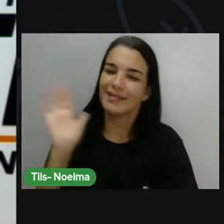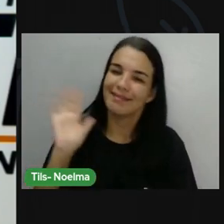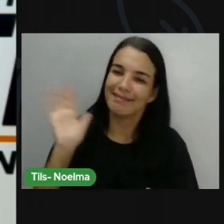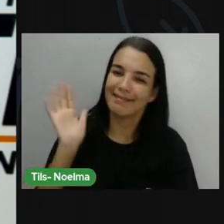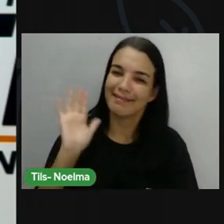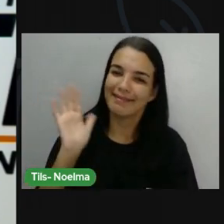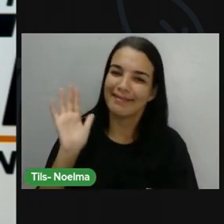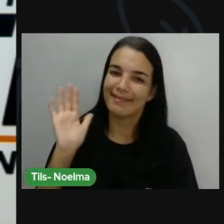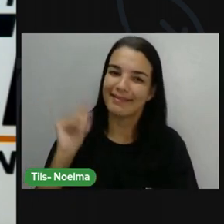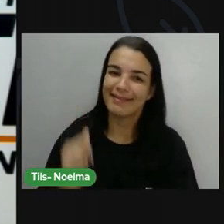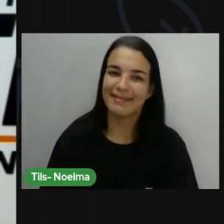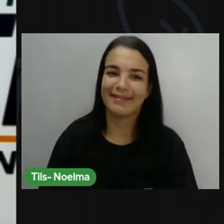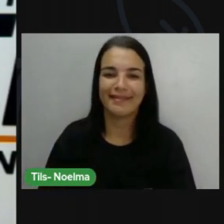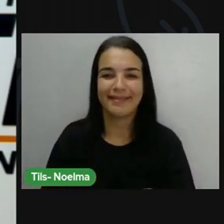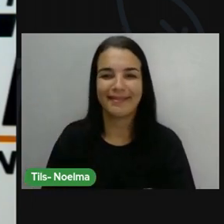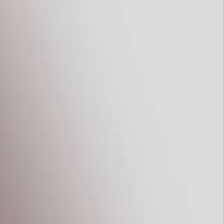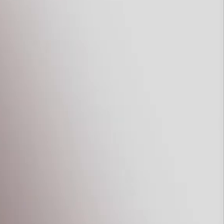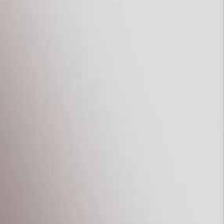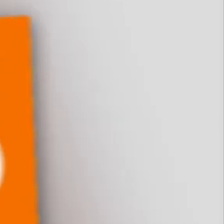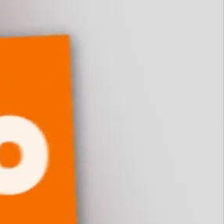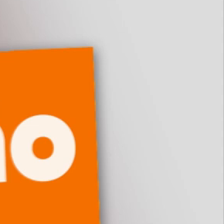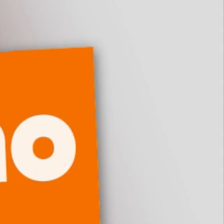E até a próxima aula. Tchau, tchau.